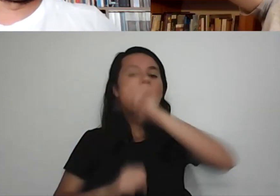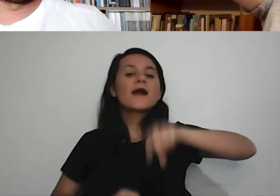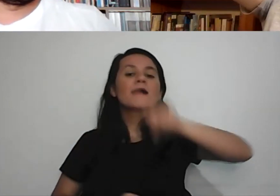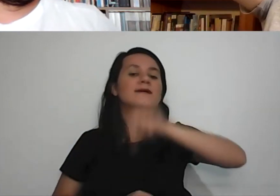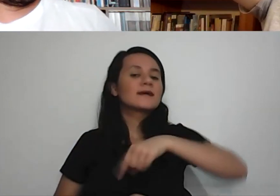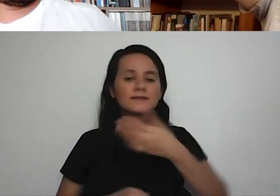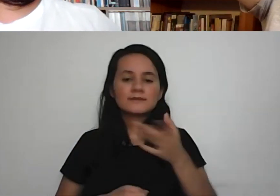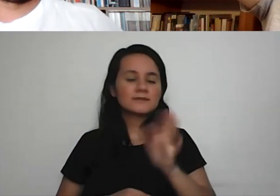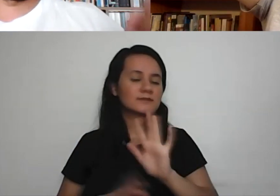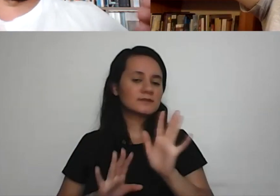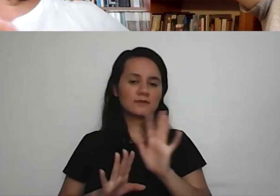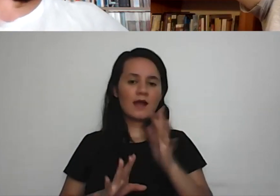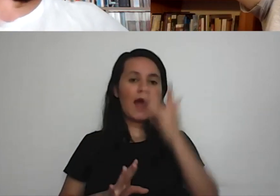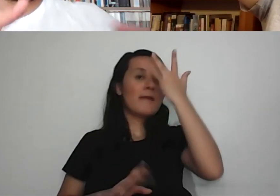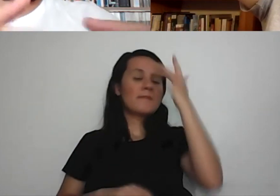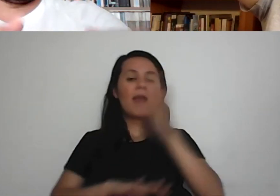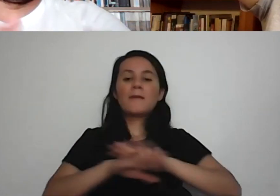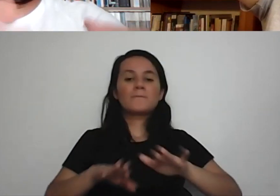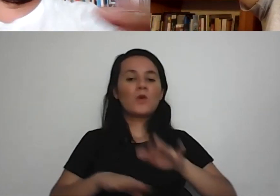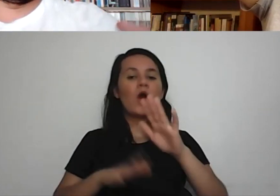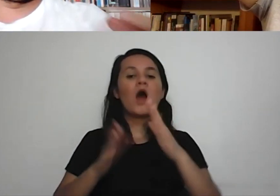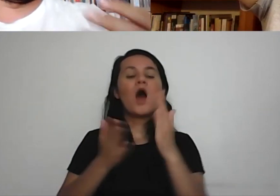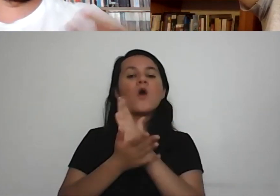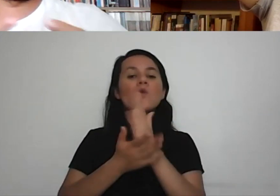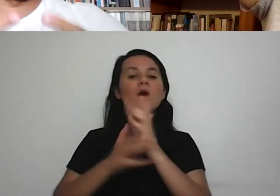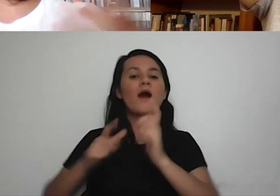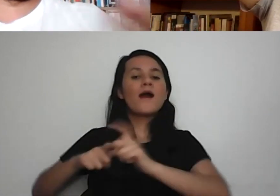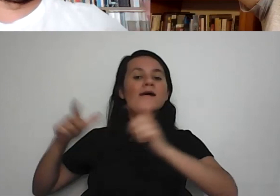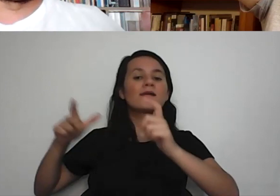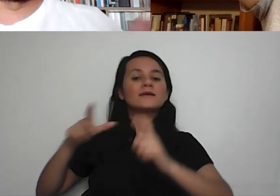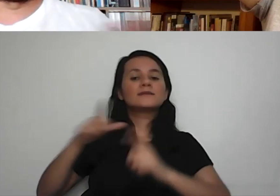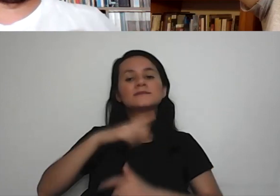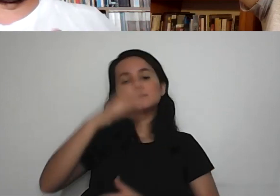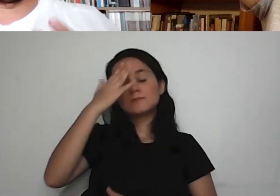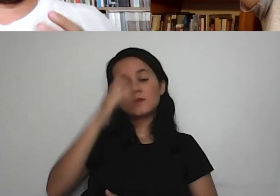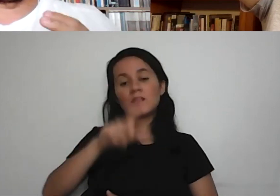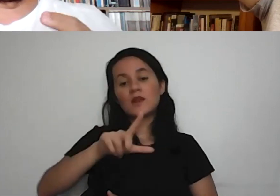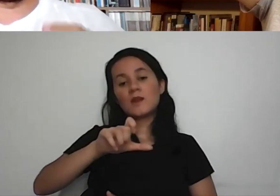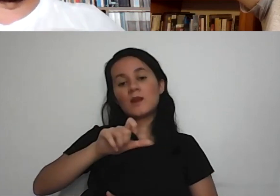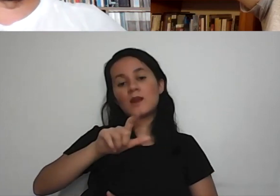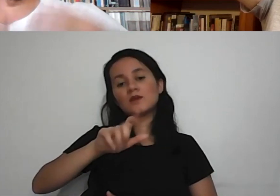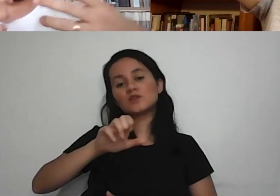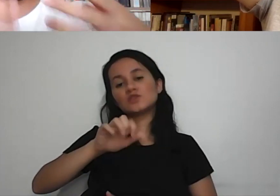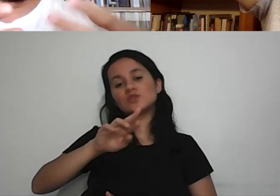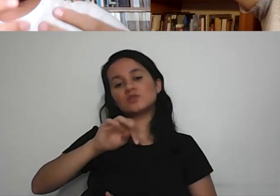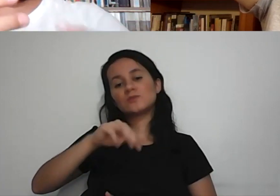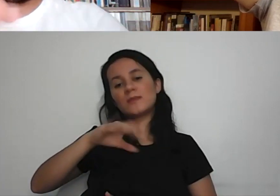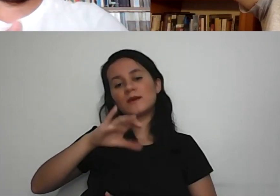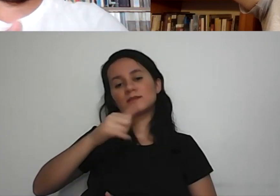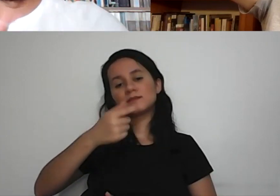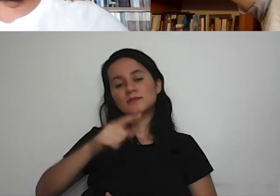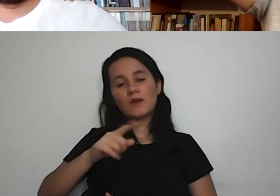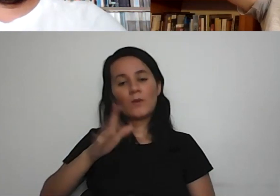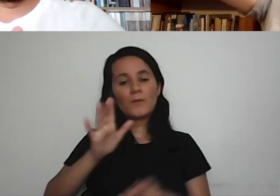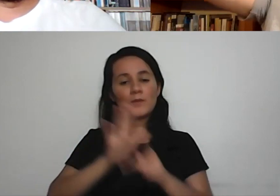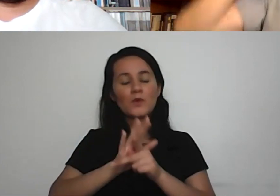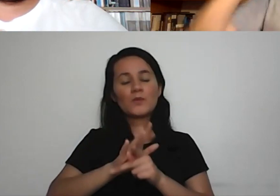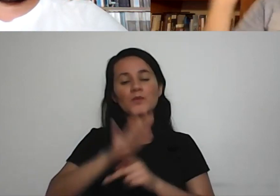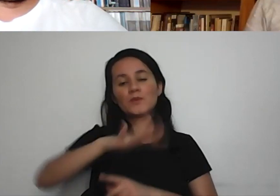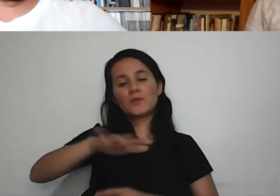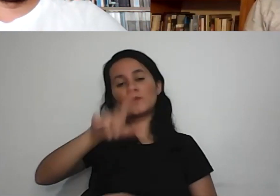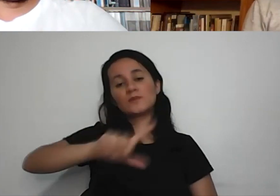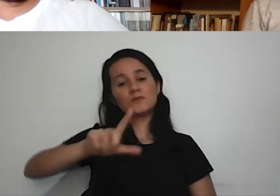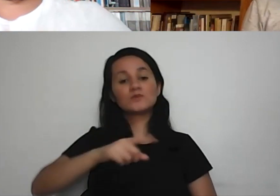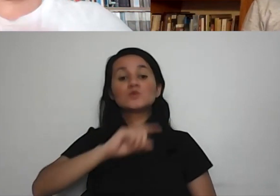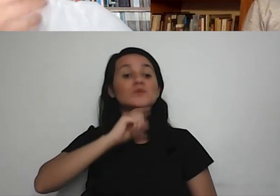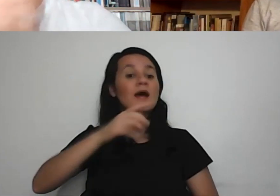para o outro. Não. A força das grandes aí, do que você falou, da legitimação do mercado literário, você não consegue tirar isso do centro de uma hora